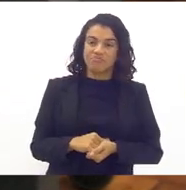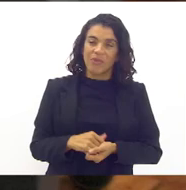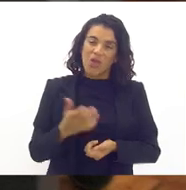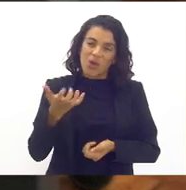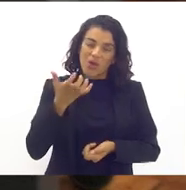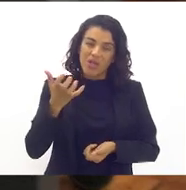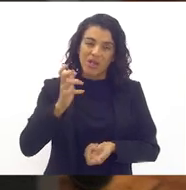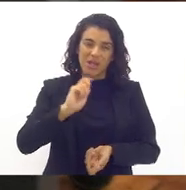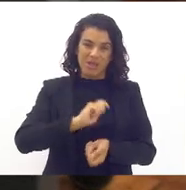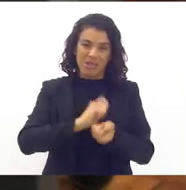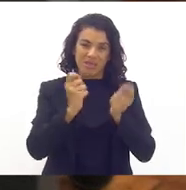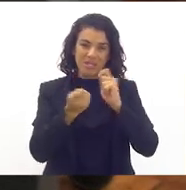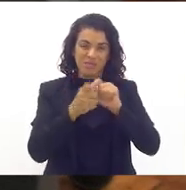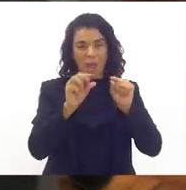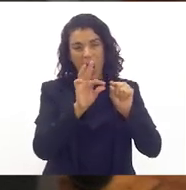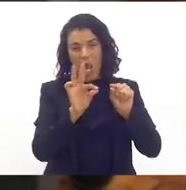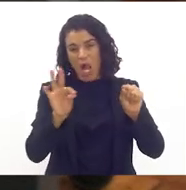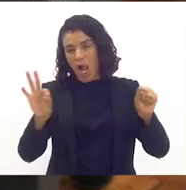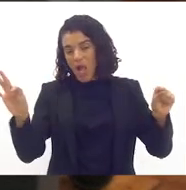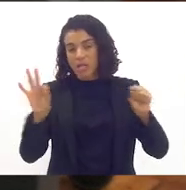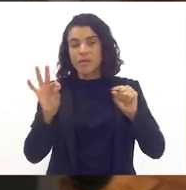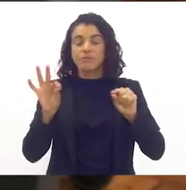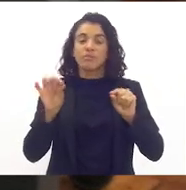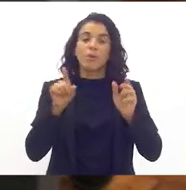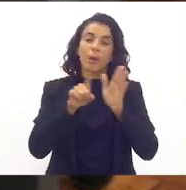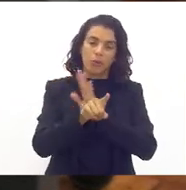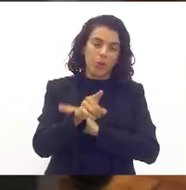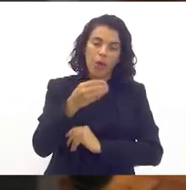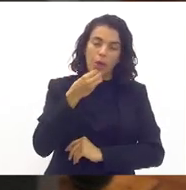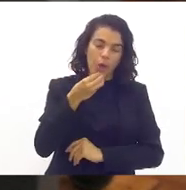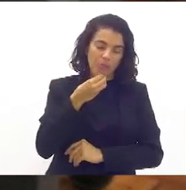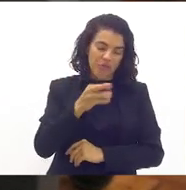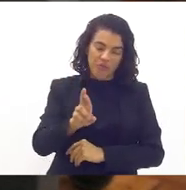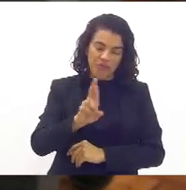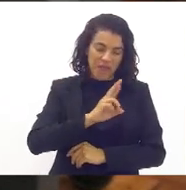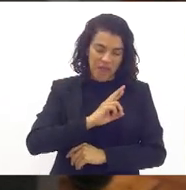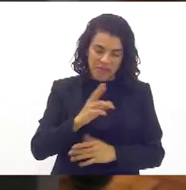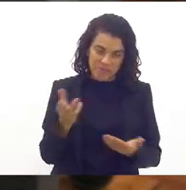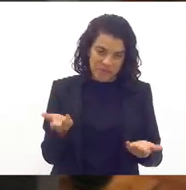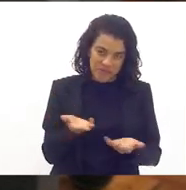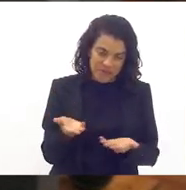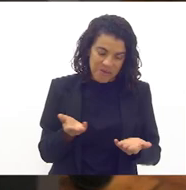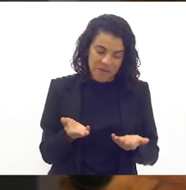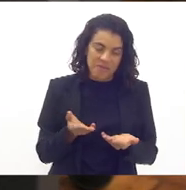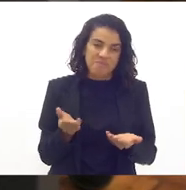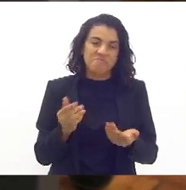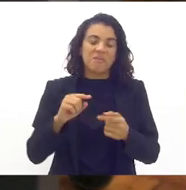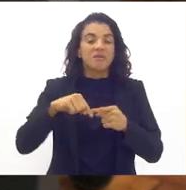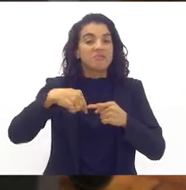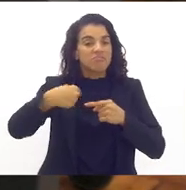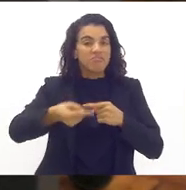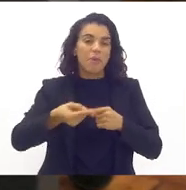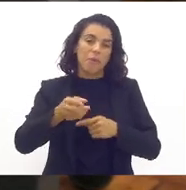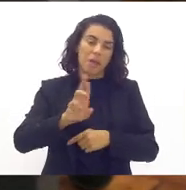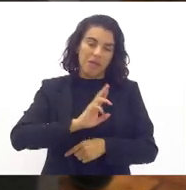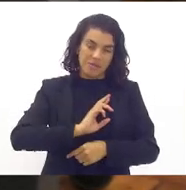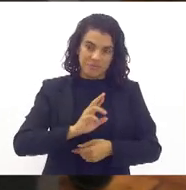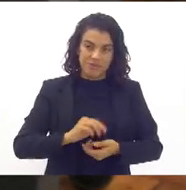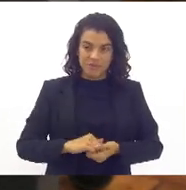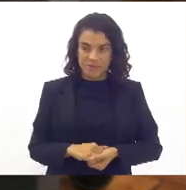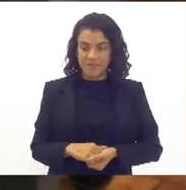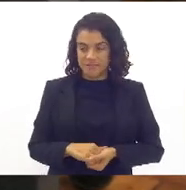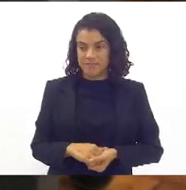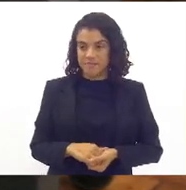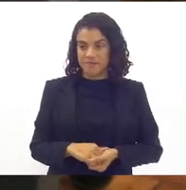senhor presidente, numa pergunta. É claro que ele não vai me responder agora de nenhuma, mas depois responde a Vossa Excelência e Vossa Excelência